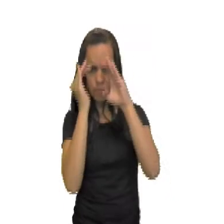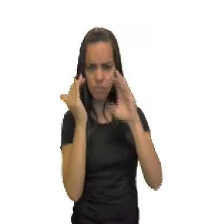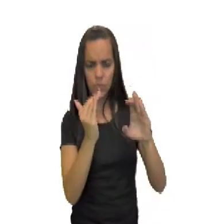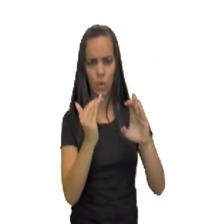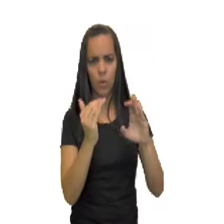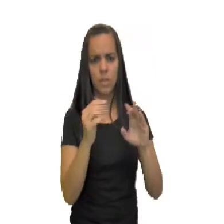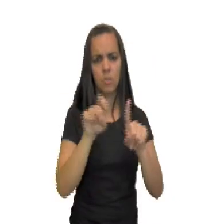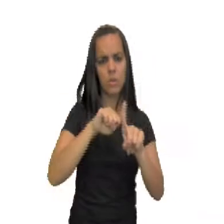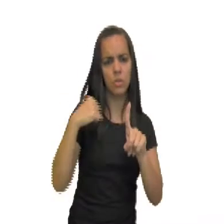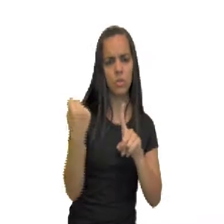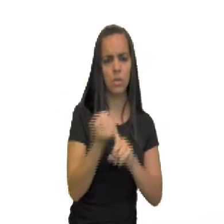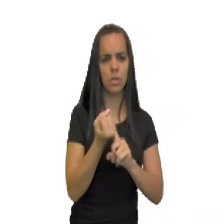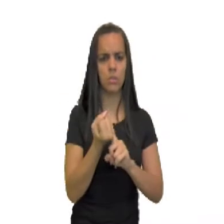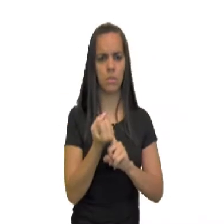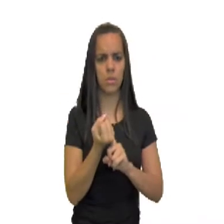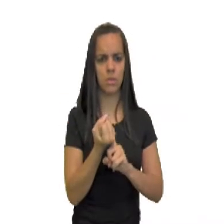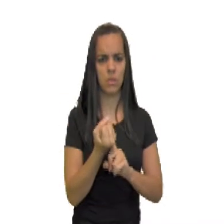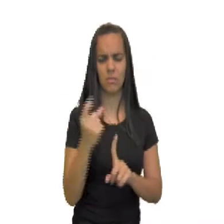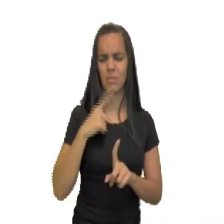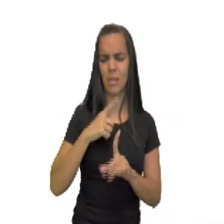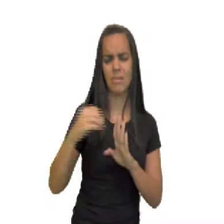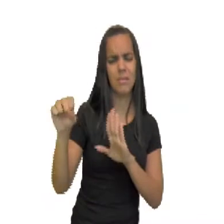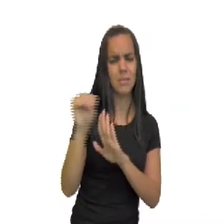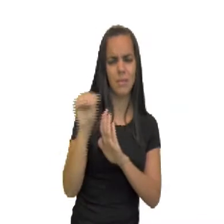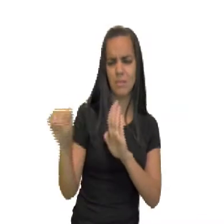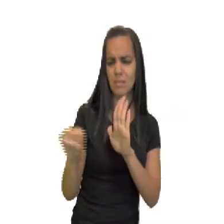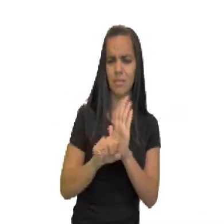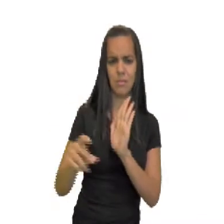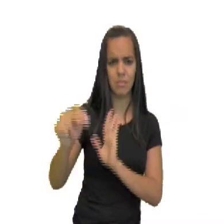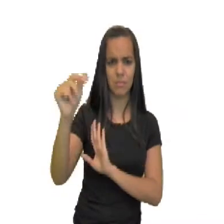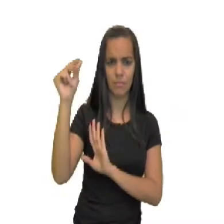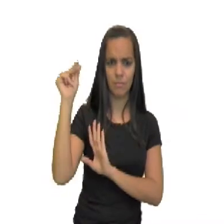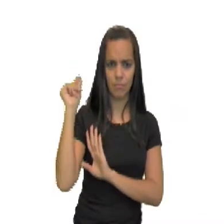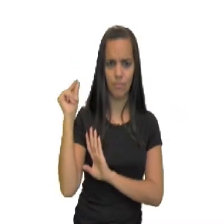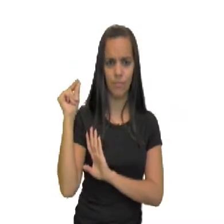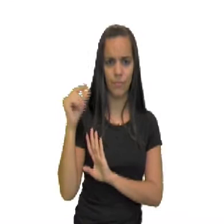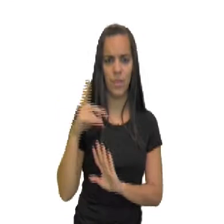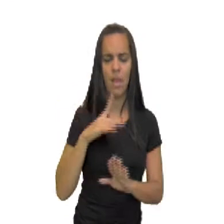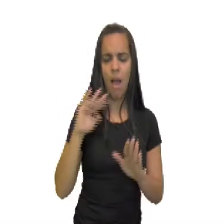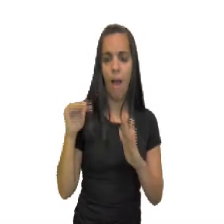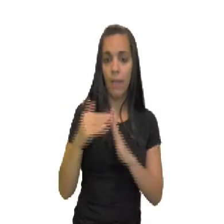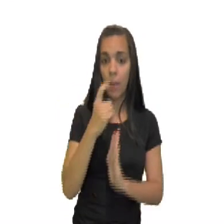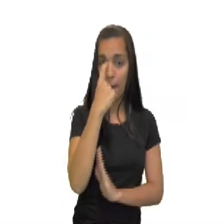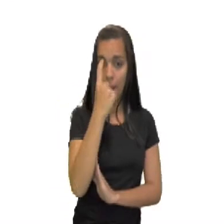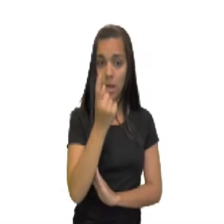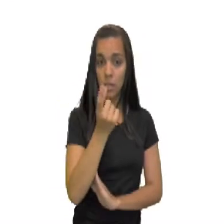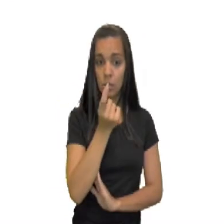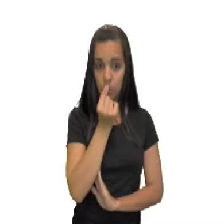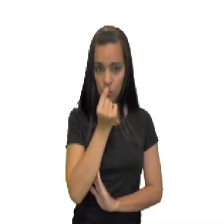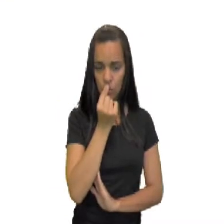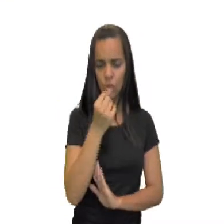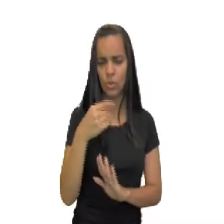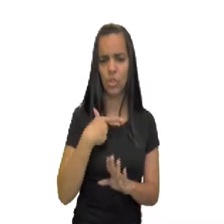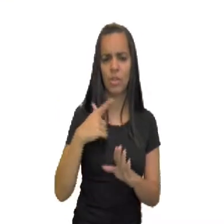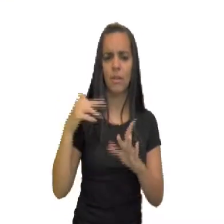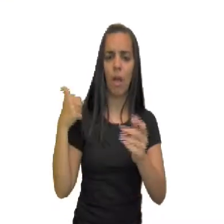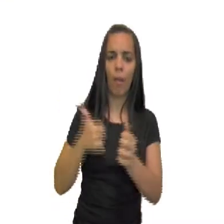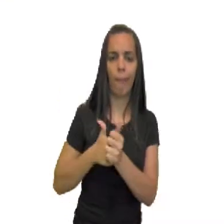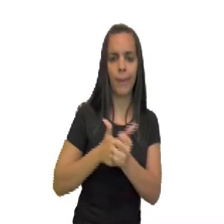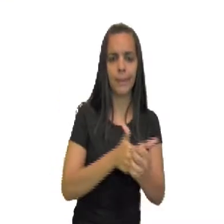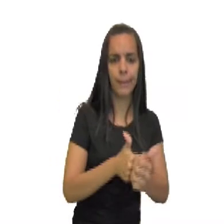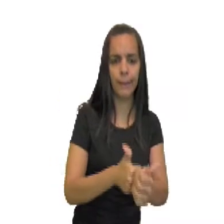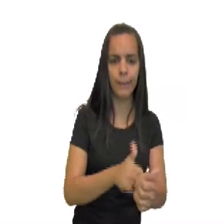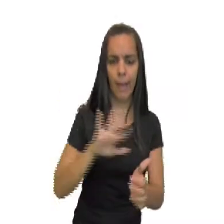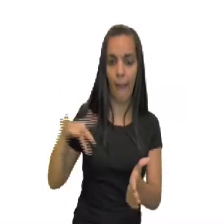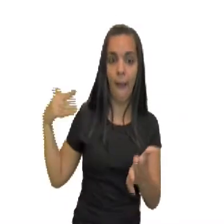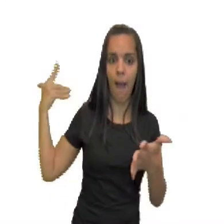sociedade data de séculos atrás. Desde as bruxas perseguidas na Idade Média até